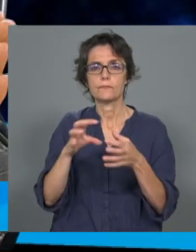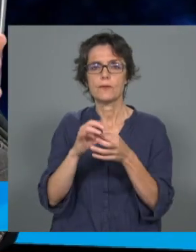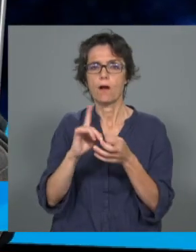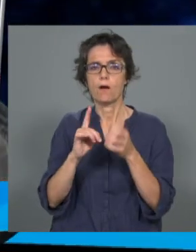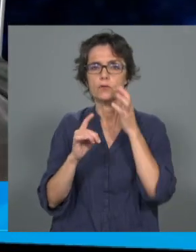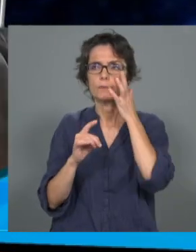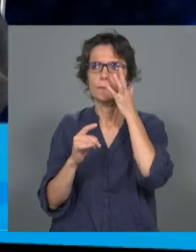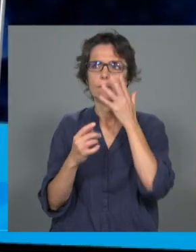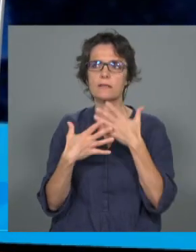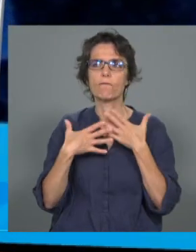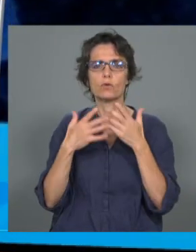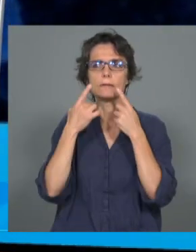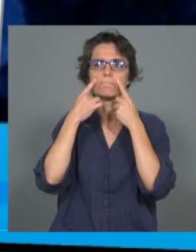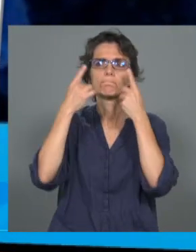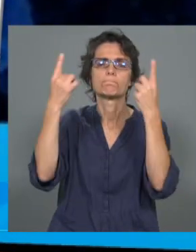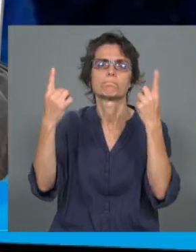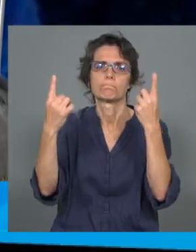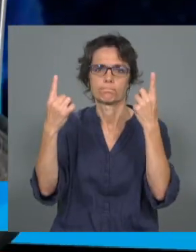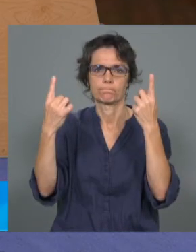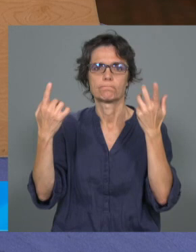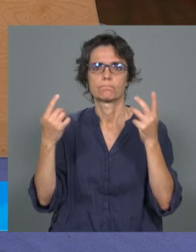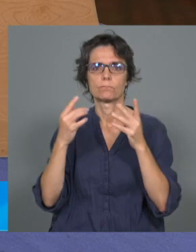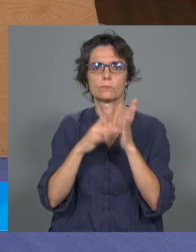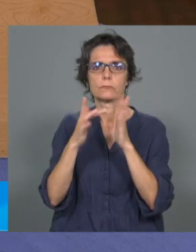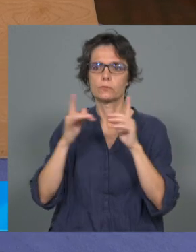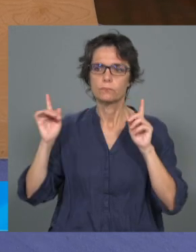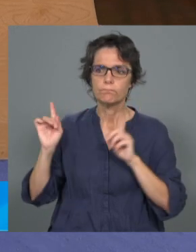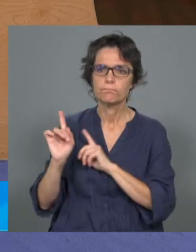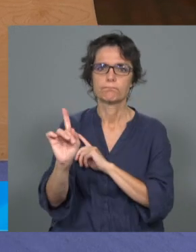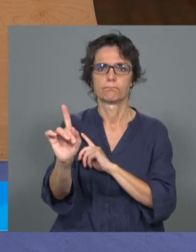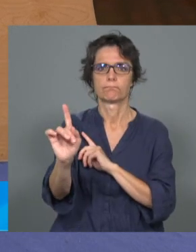do anúncio, da proposta, da apresentação.